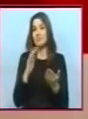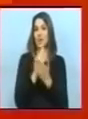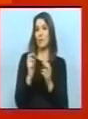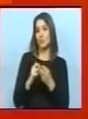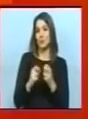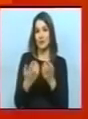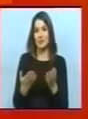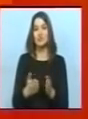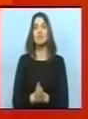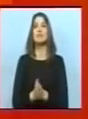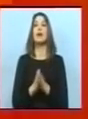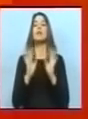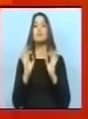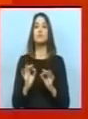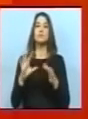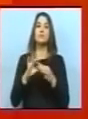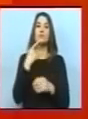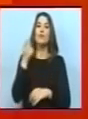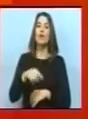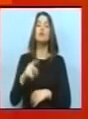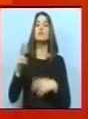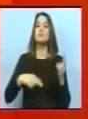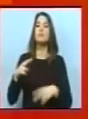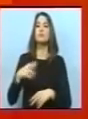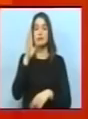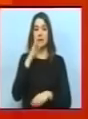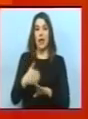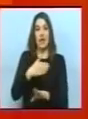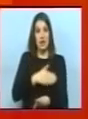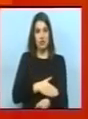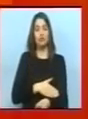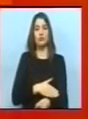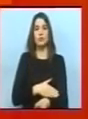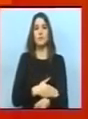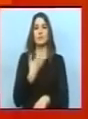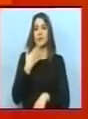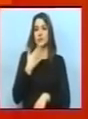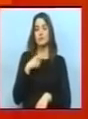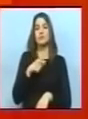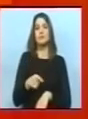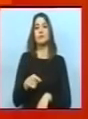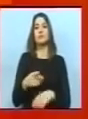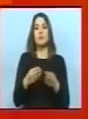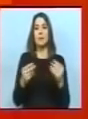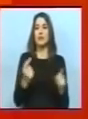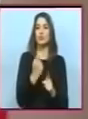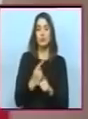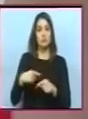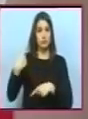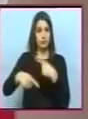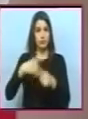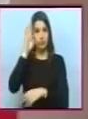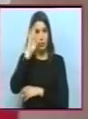Agora, voltando aqui um bocado à questão da tributação, se antecipar esta partilha dos bens, há